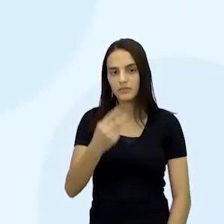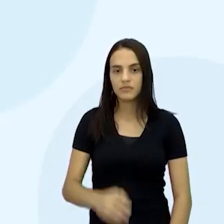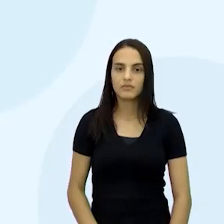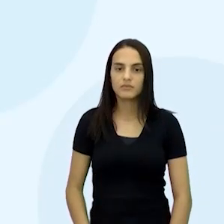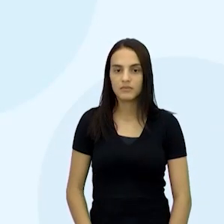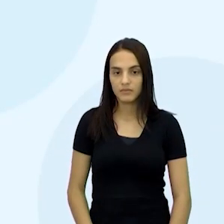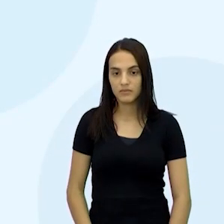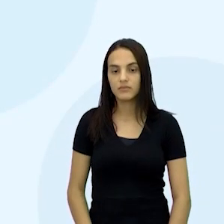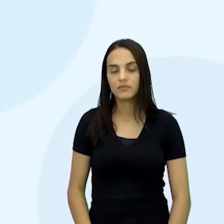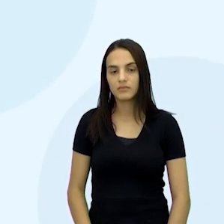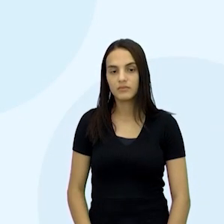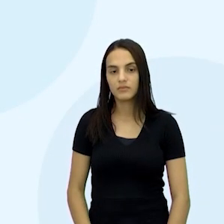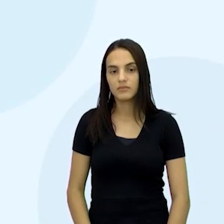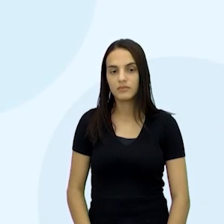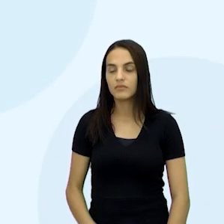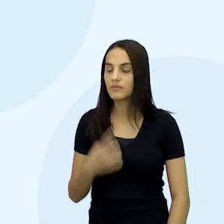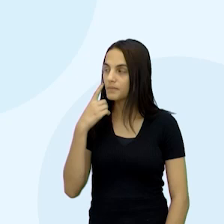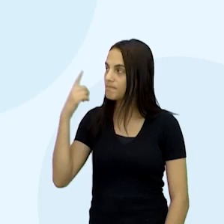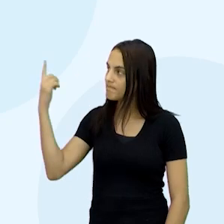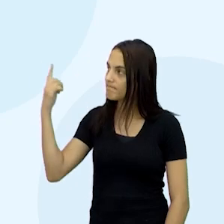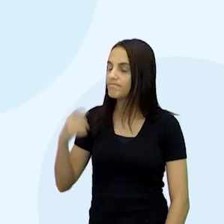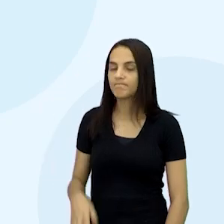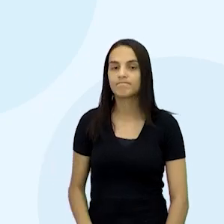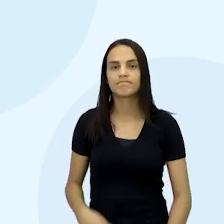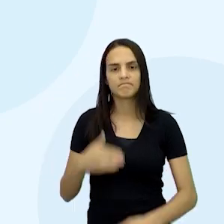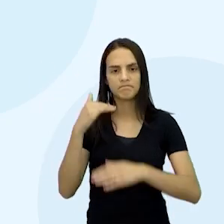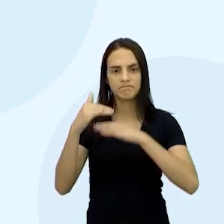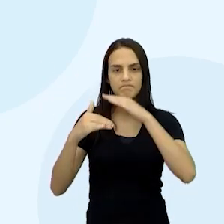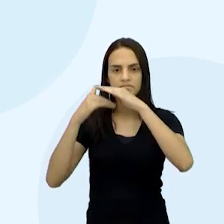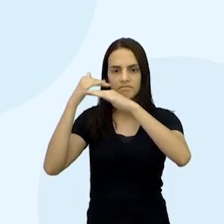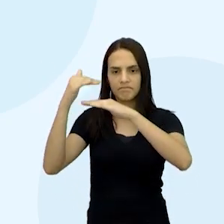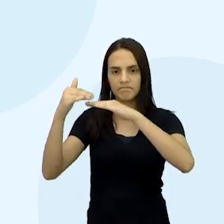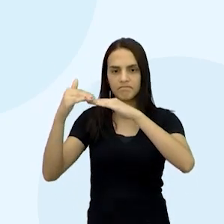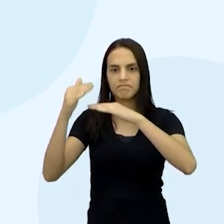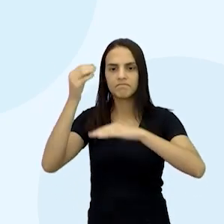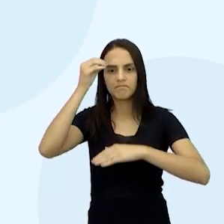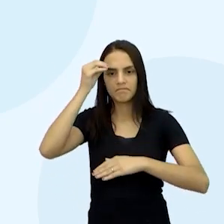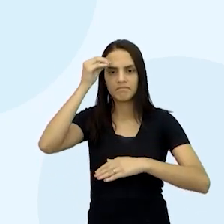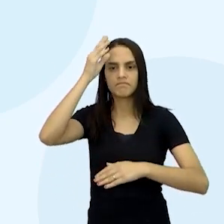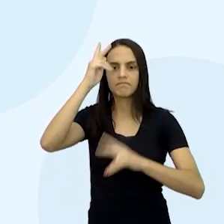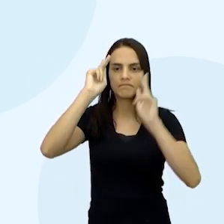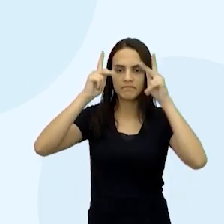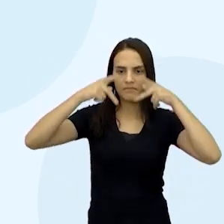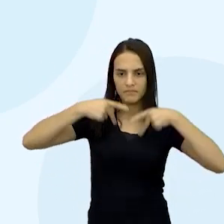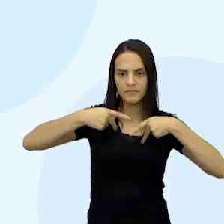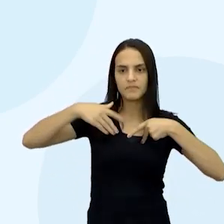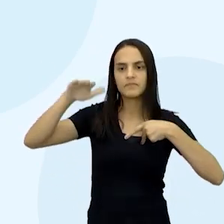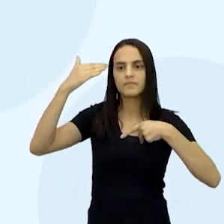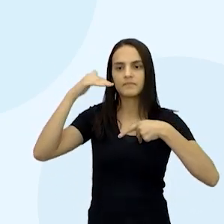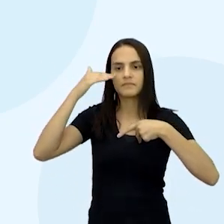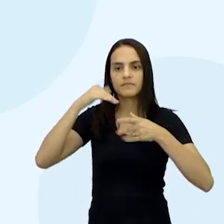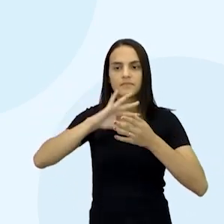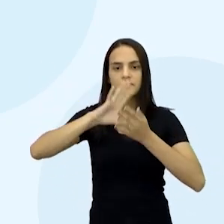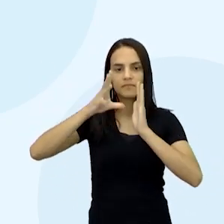lá, atividade integrada 2, apesar aí dos avanços do conhecimento da humanidade, o entendimento